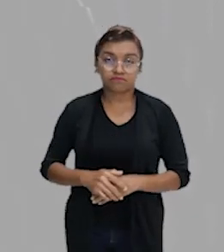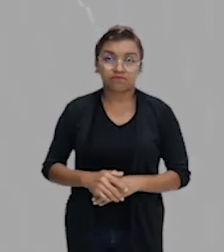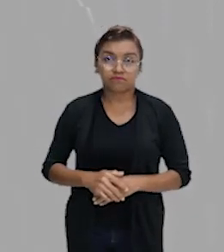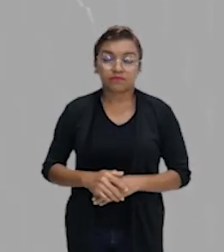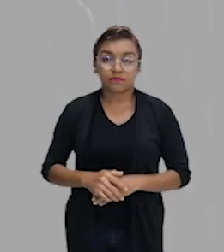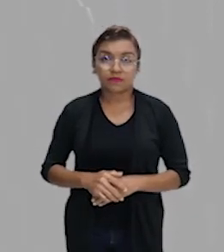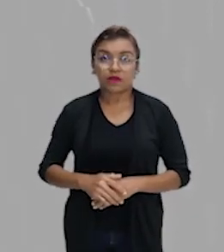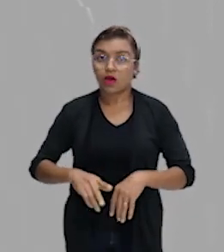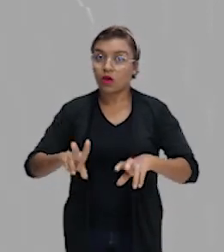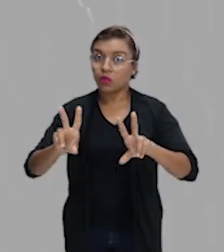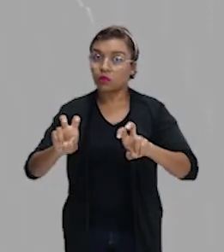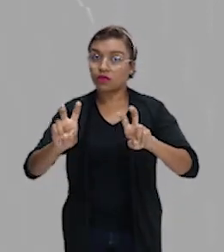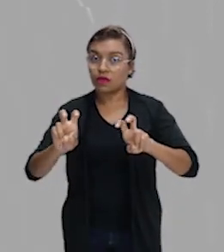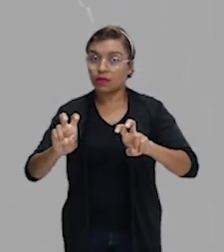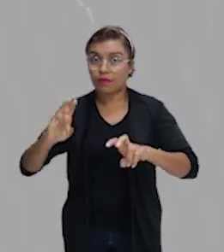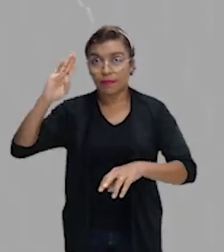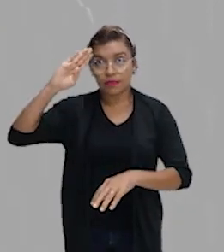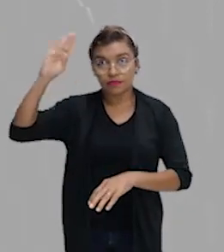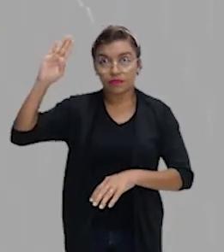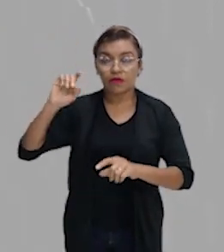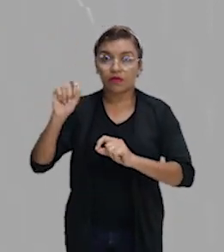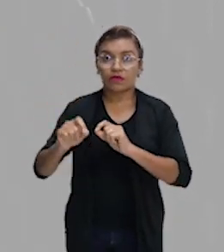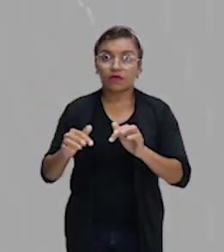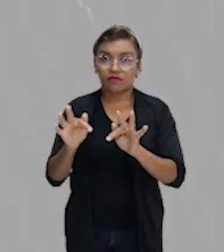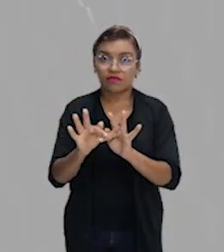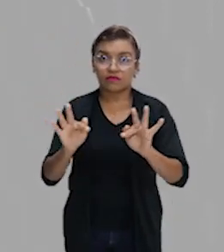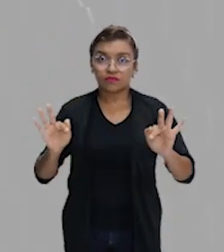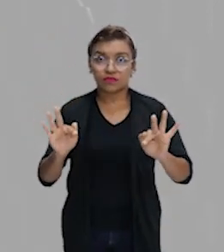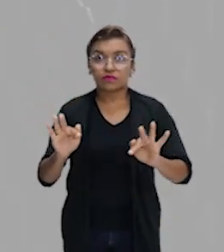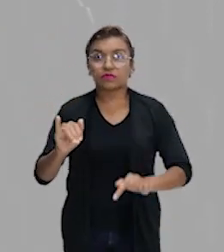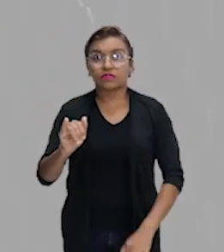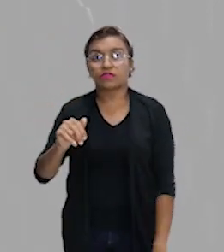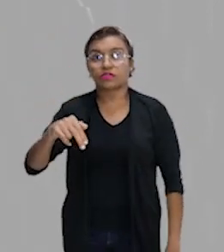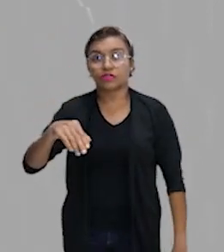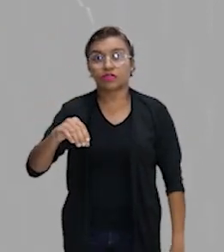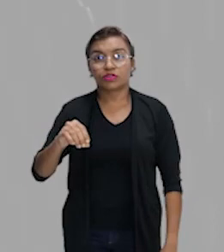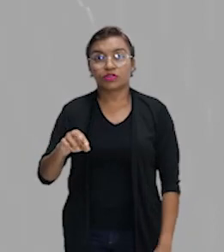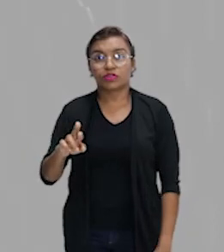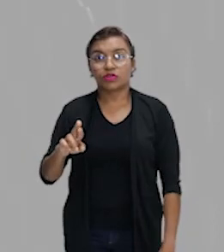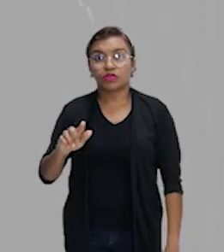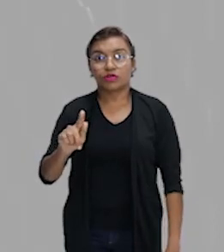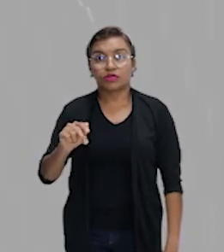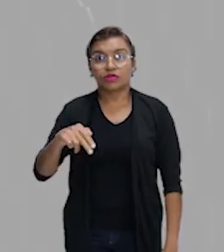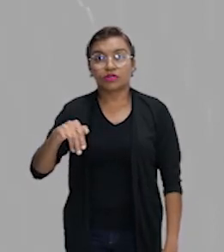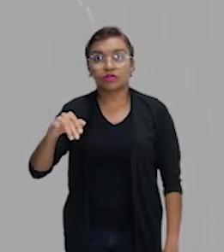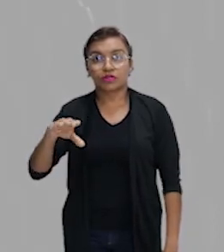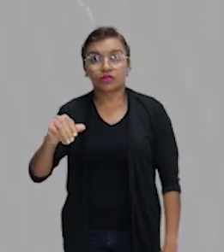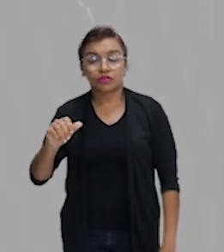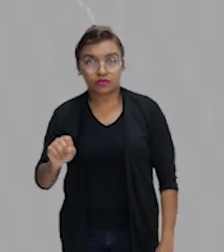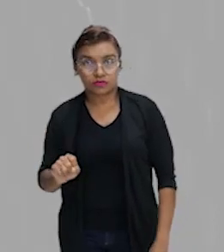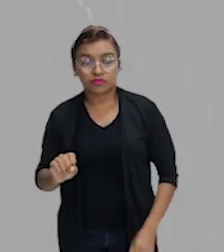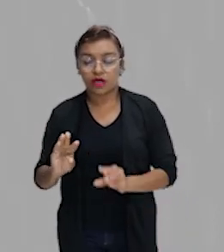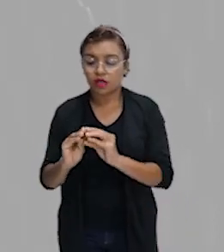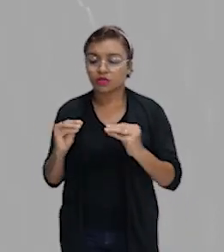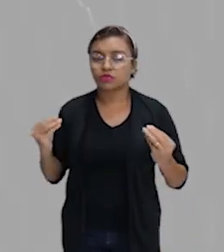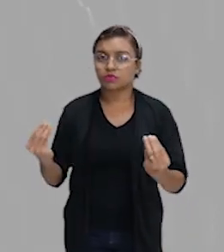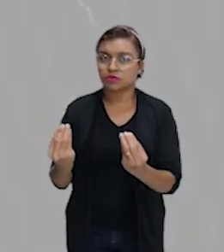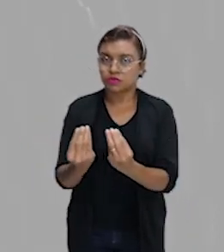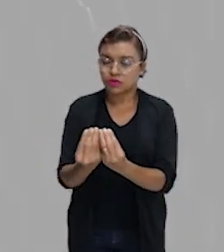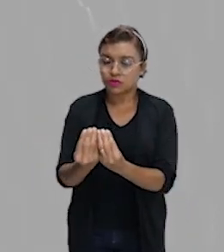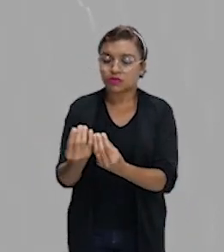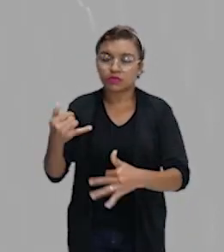Cuja temática principal são as funções inorgânicas. Turma, as substâncias químicas, elas